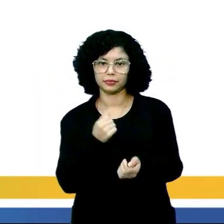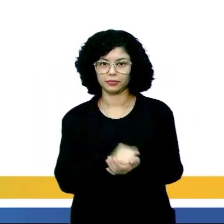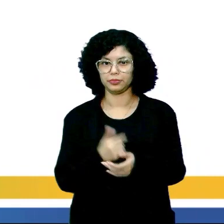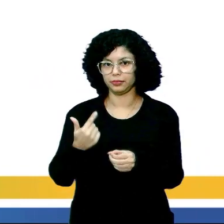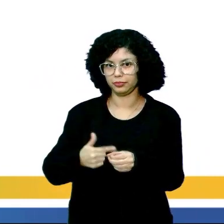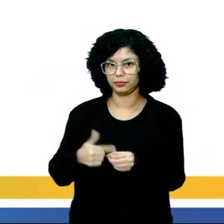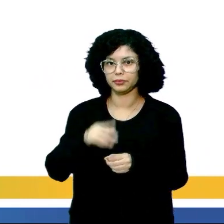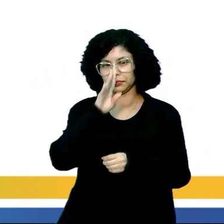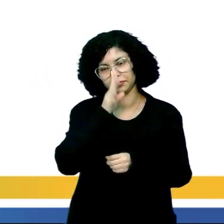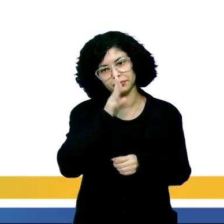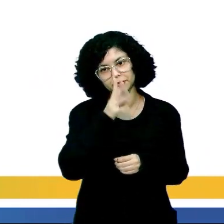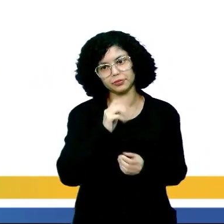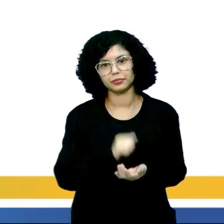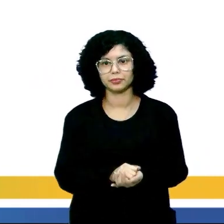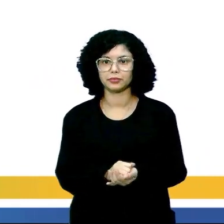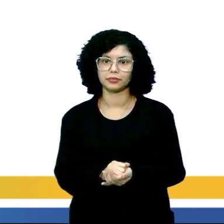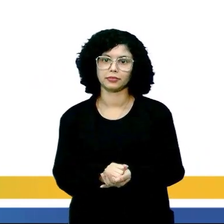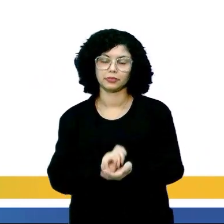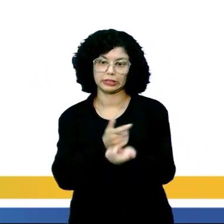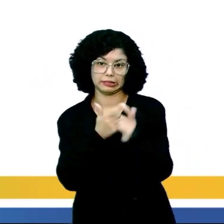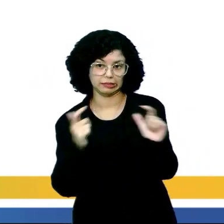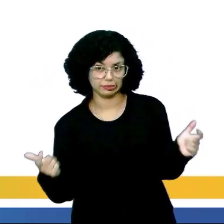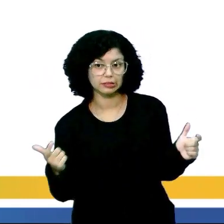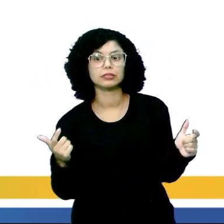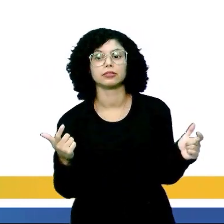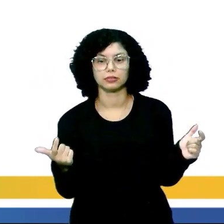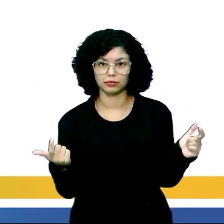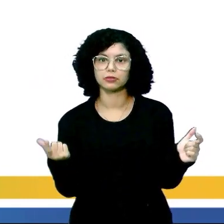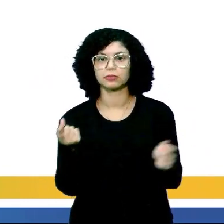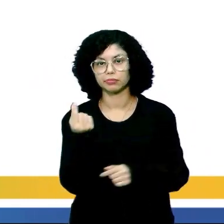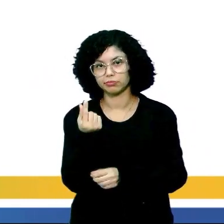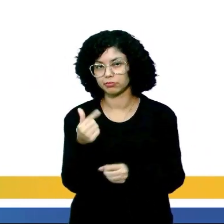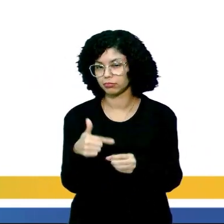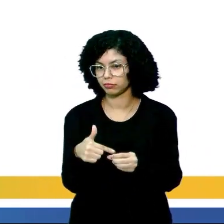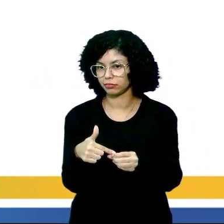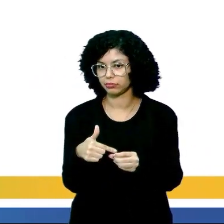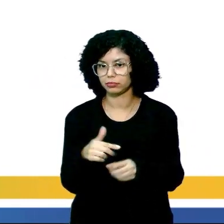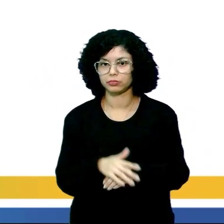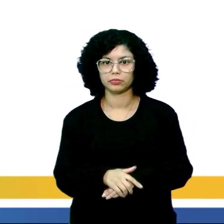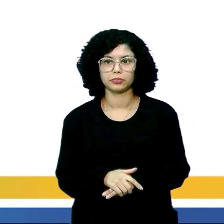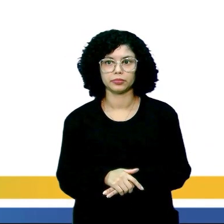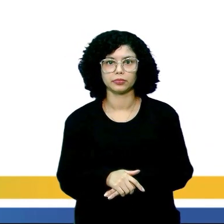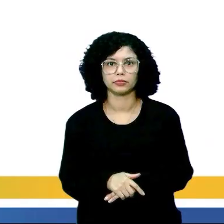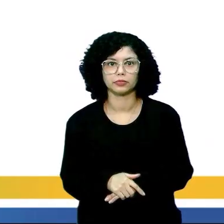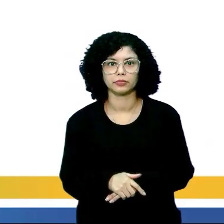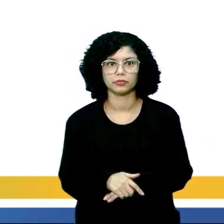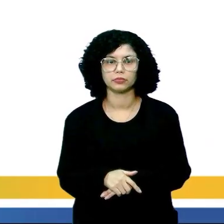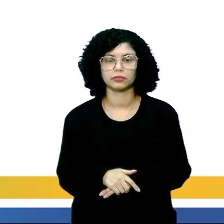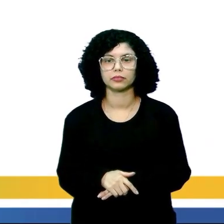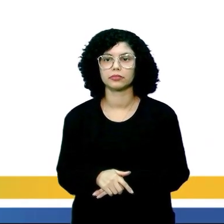da gasolina. Uma crítica aí aos recentes aumentos do preço da gasolina.